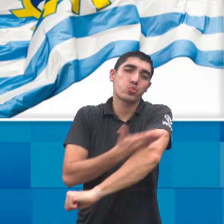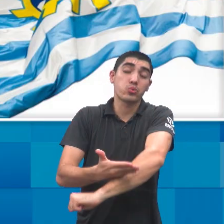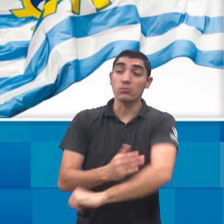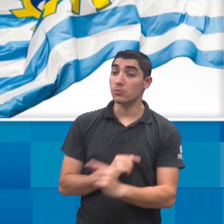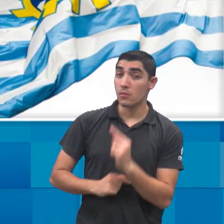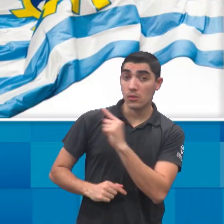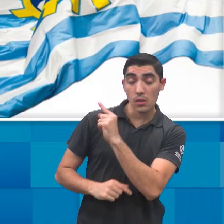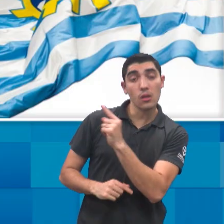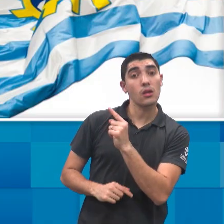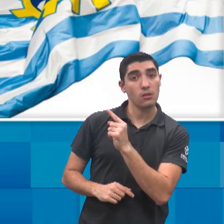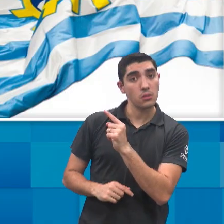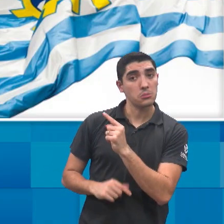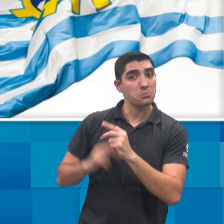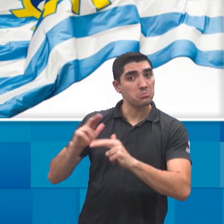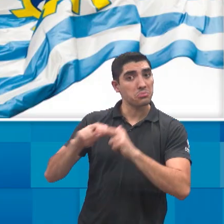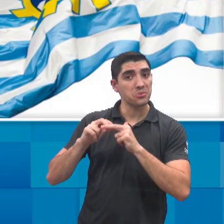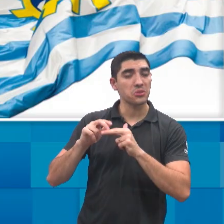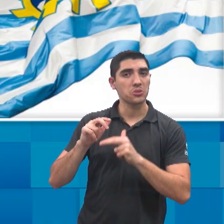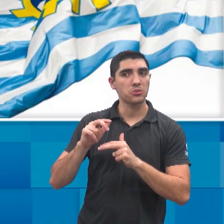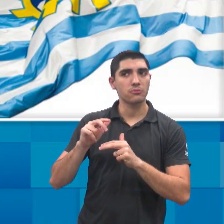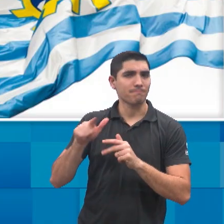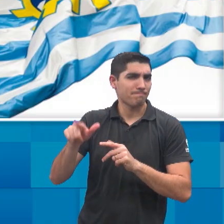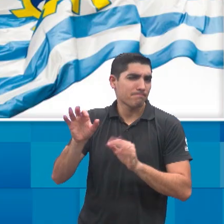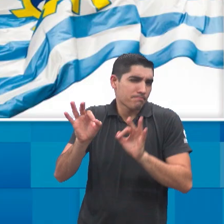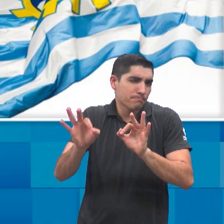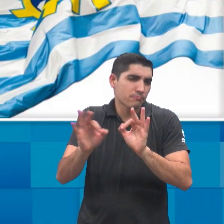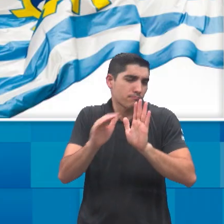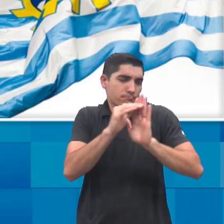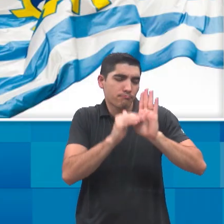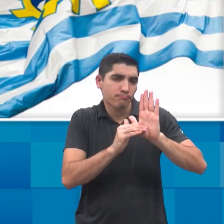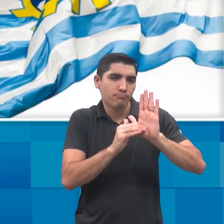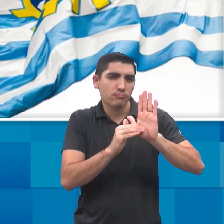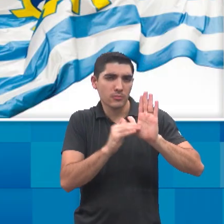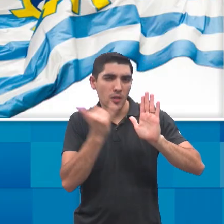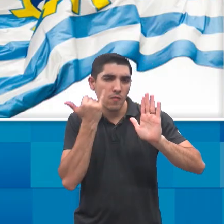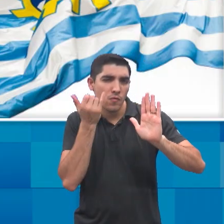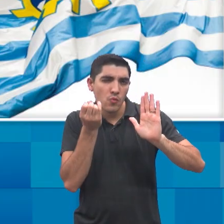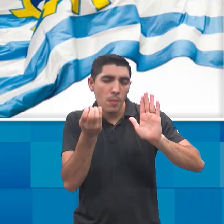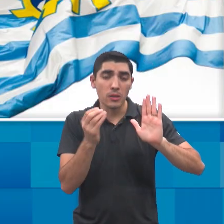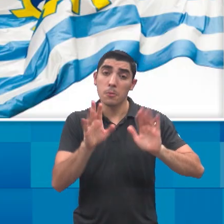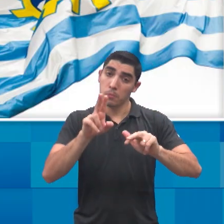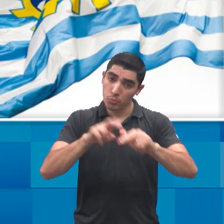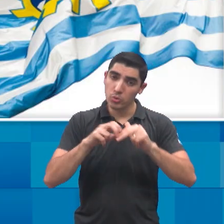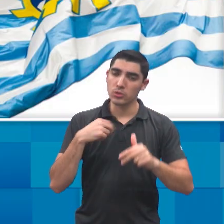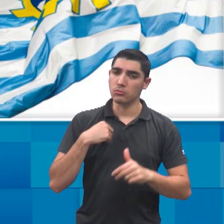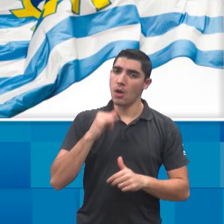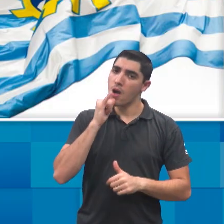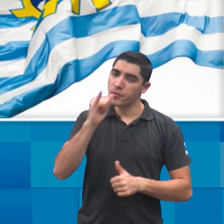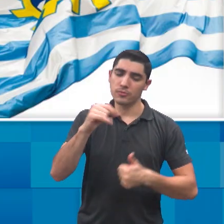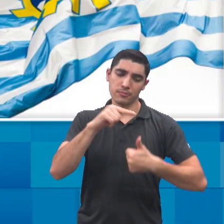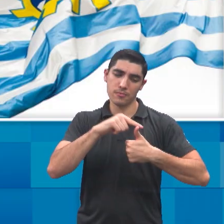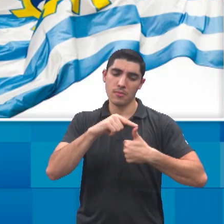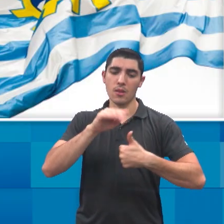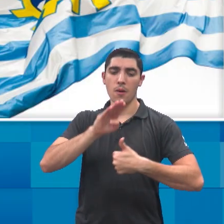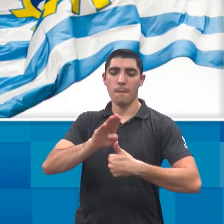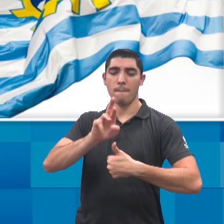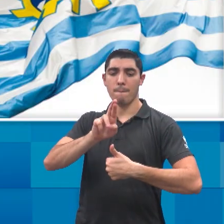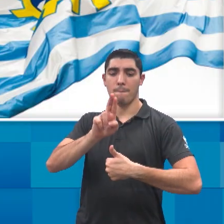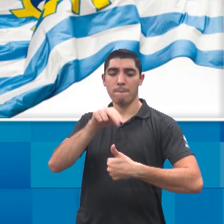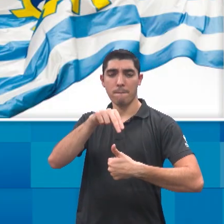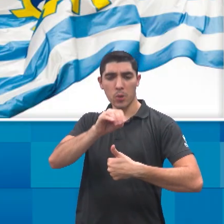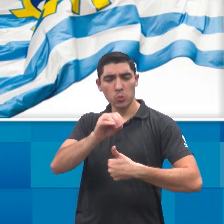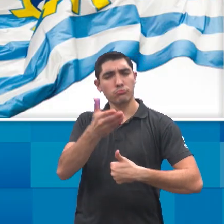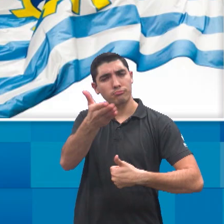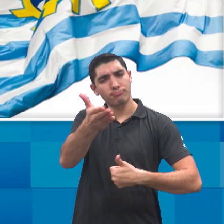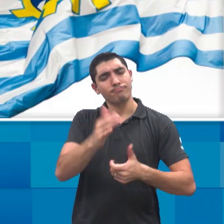dessa movimentação. Então, eu queria, de uma forma muito simples, saudar o Bruno, agradecer o Bruno pela